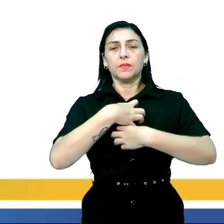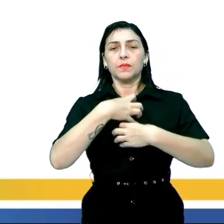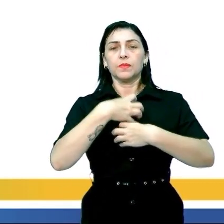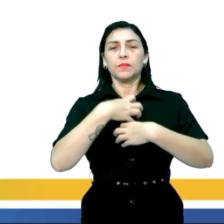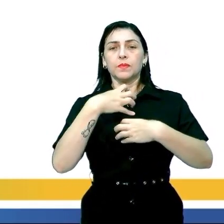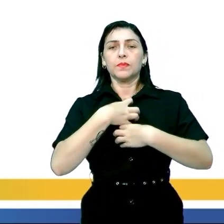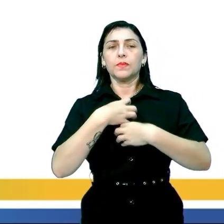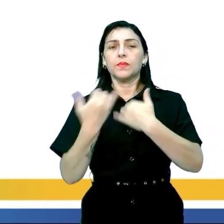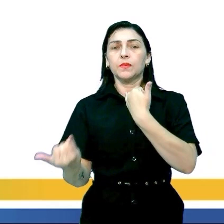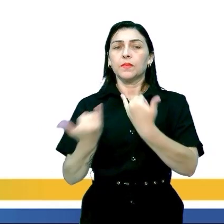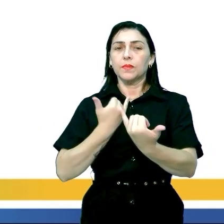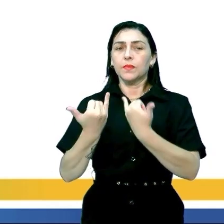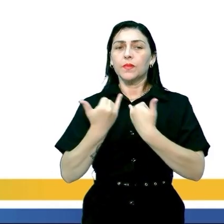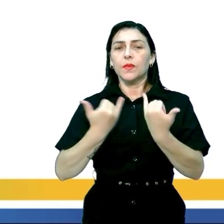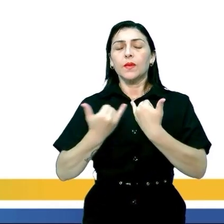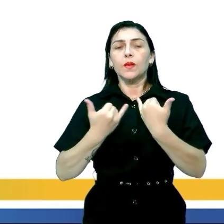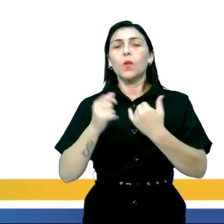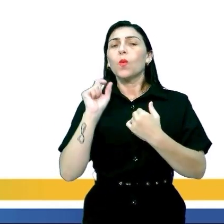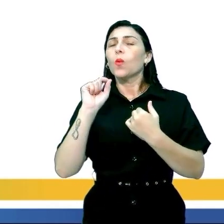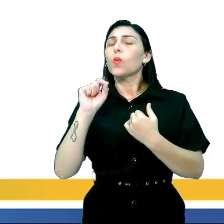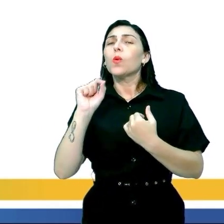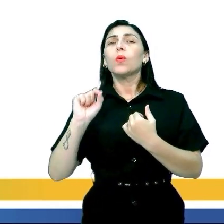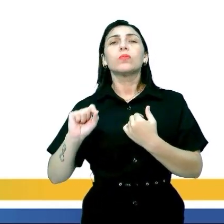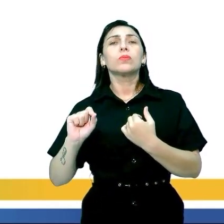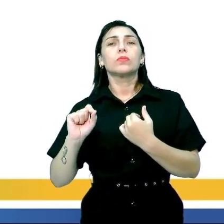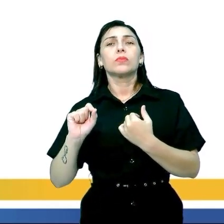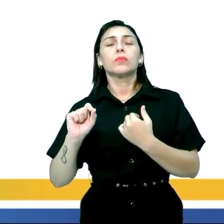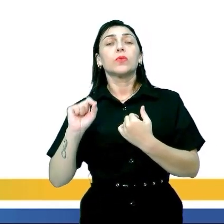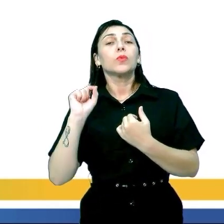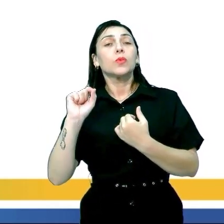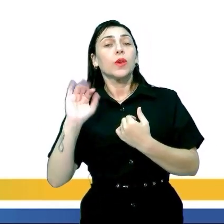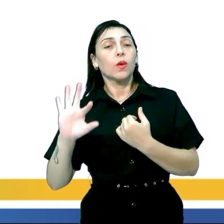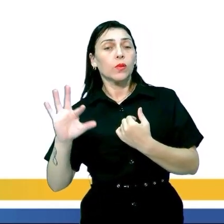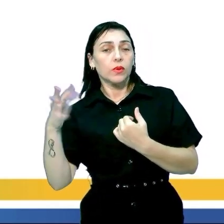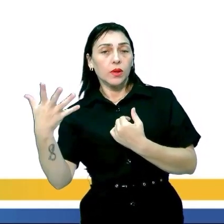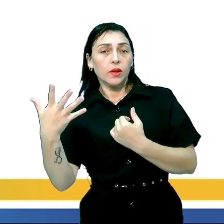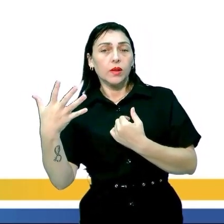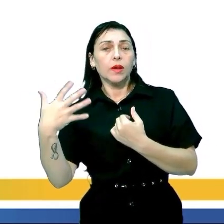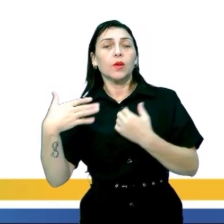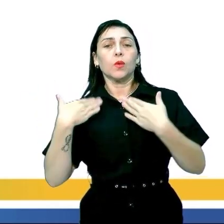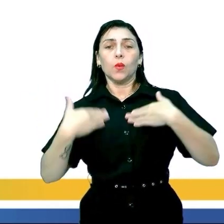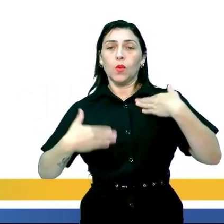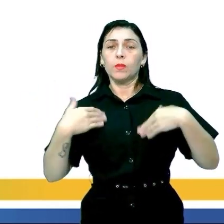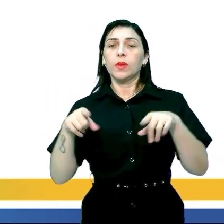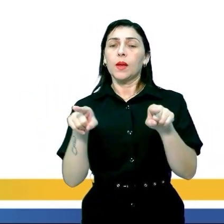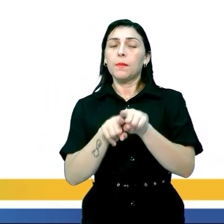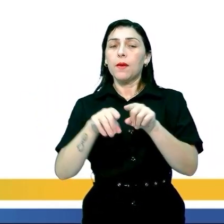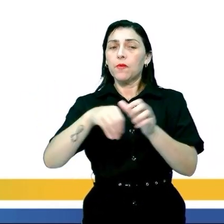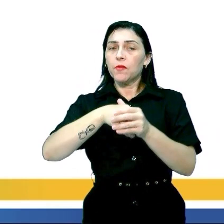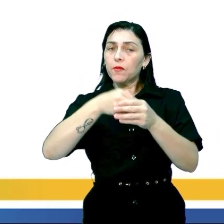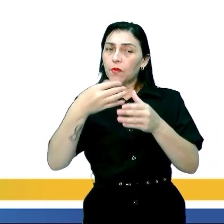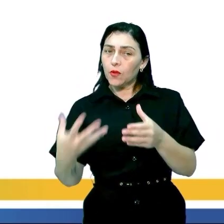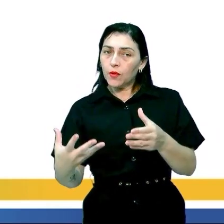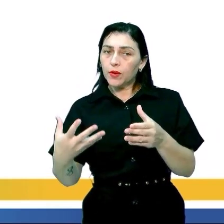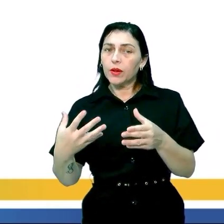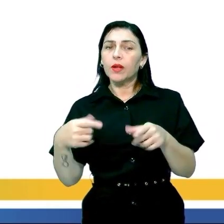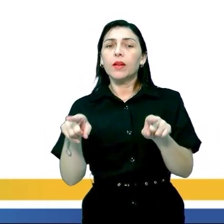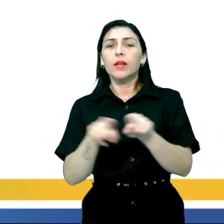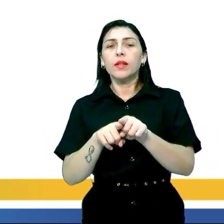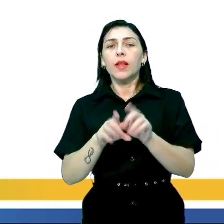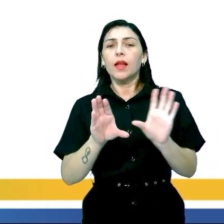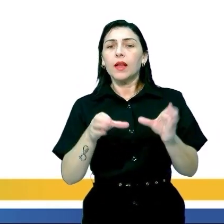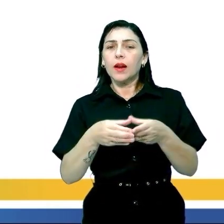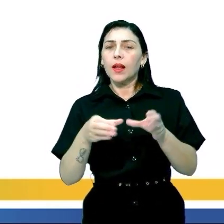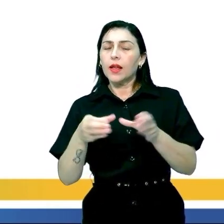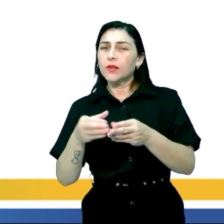somatossensorial nos informa o que ocorre tanto na superfície do corpo como em seu interior e